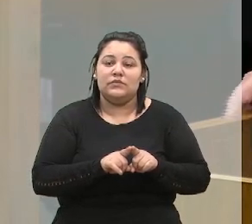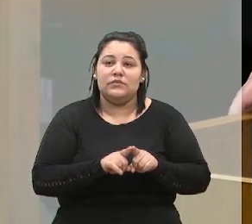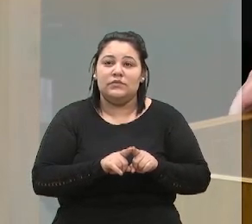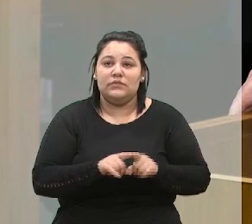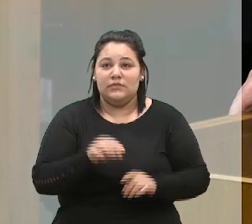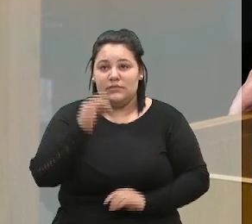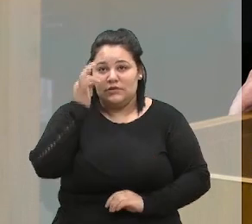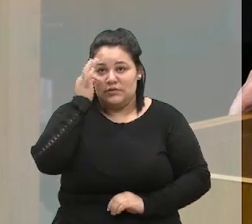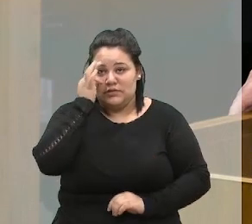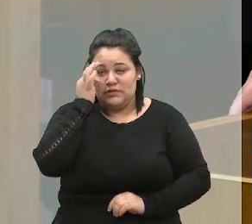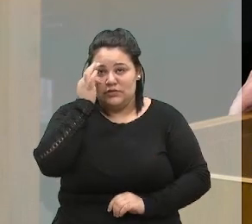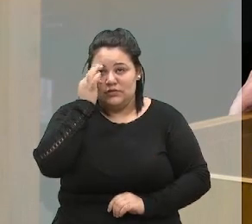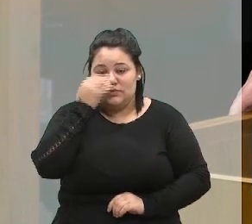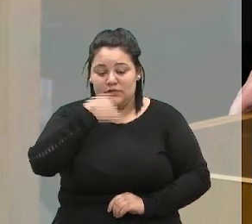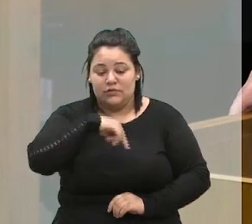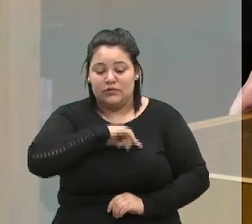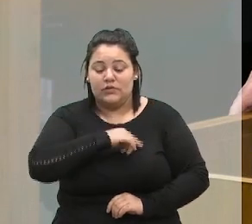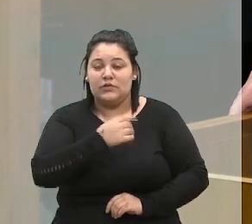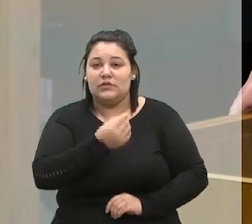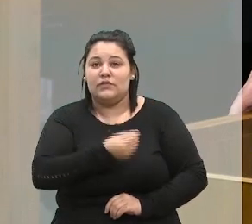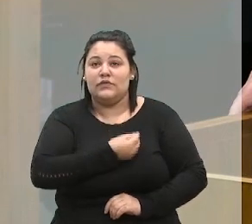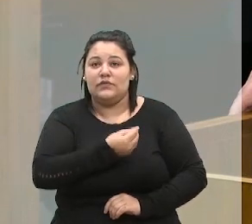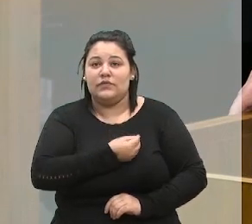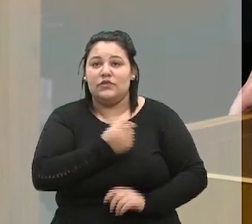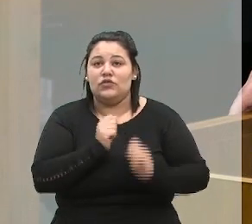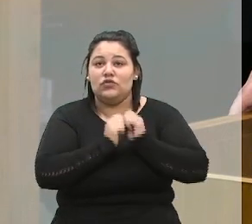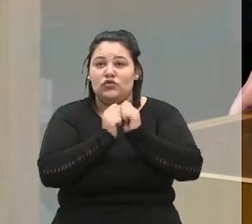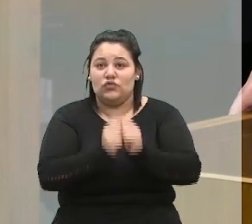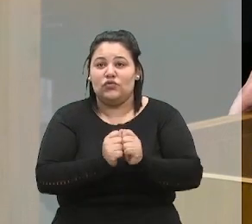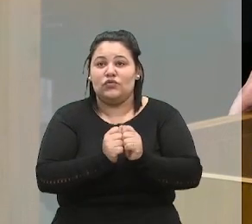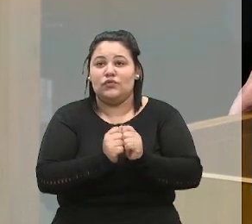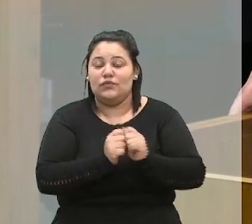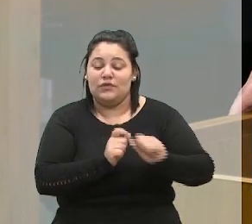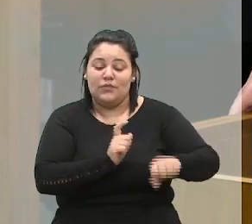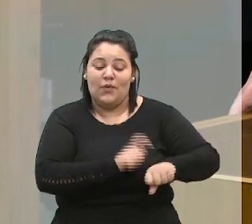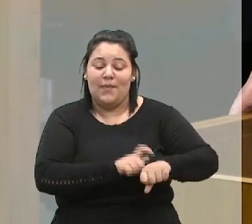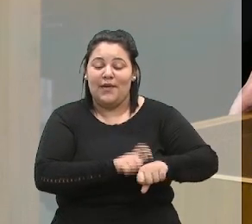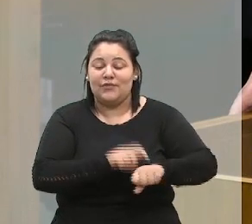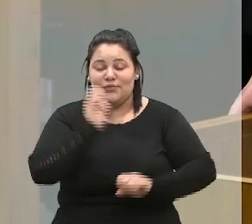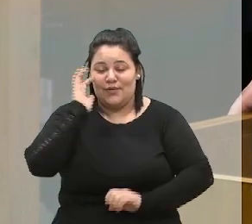para nós poder viver junto este momento tão sonhado.